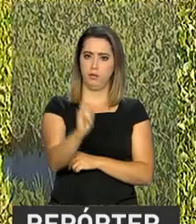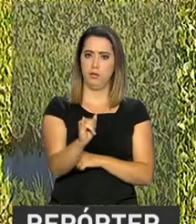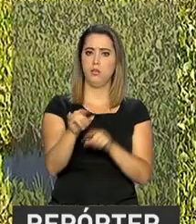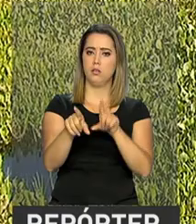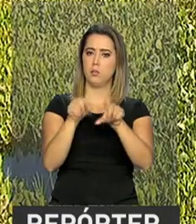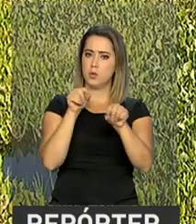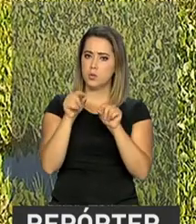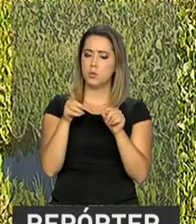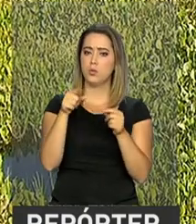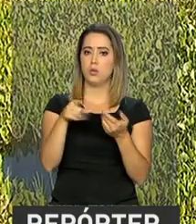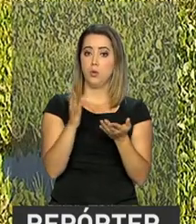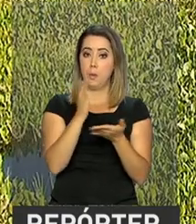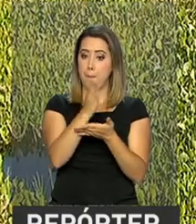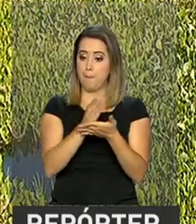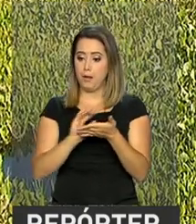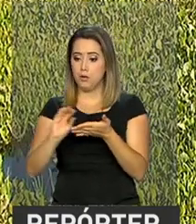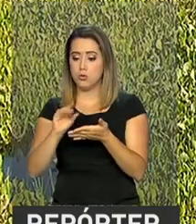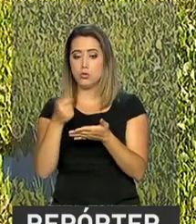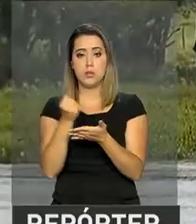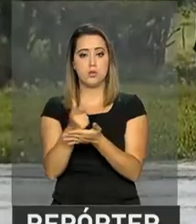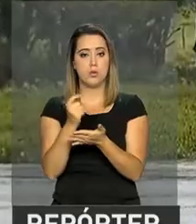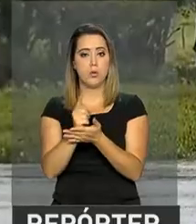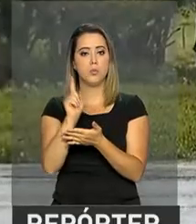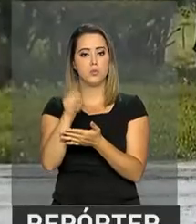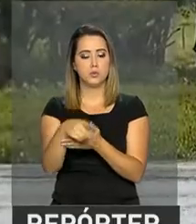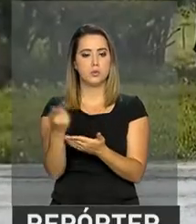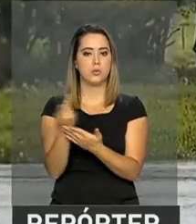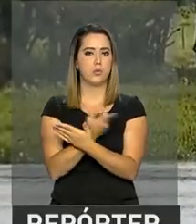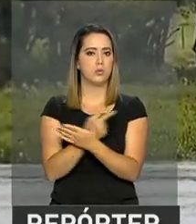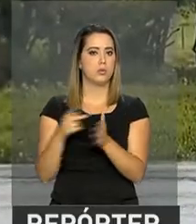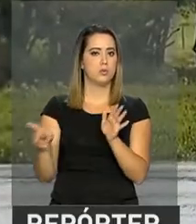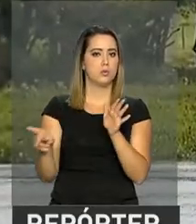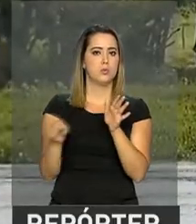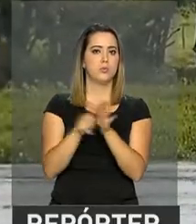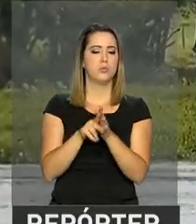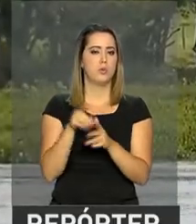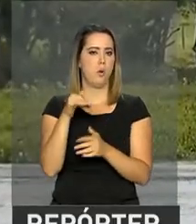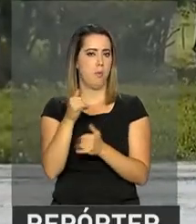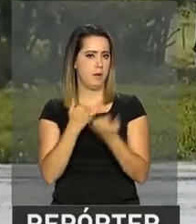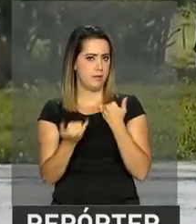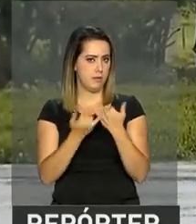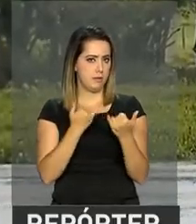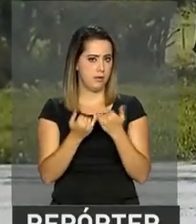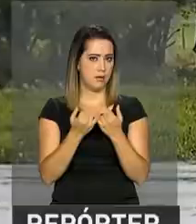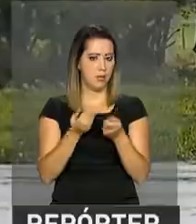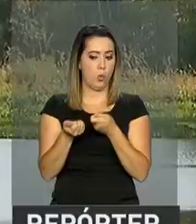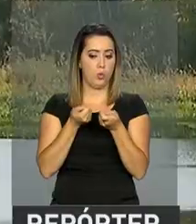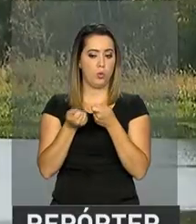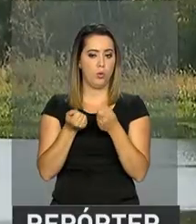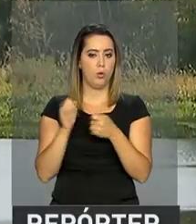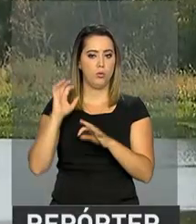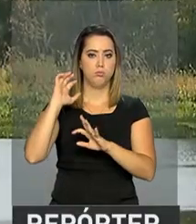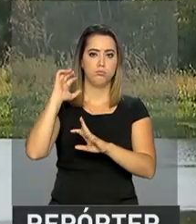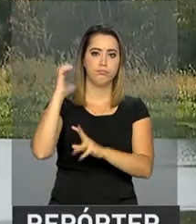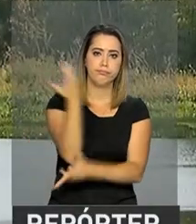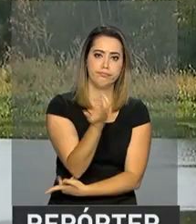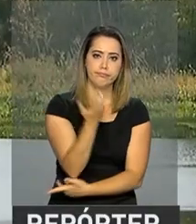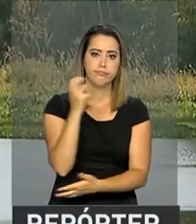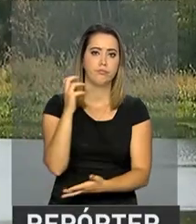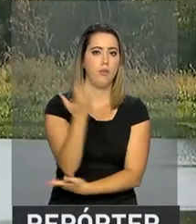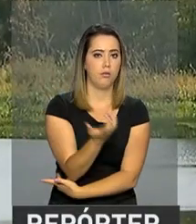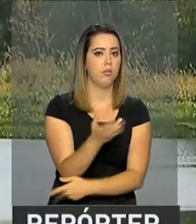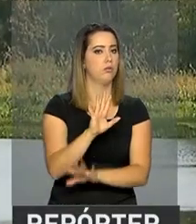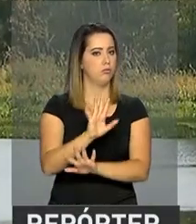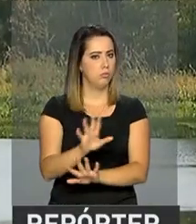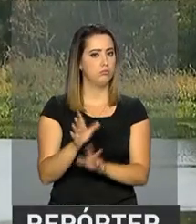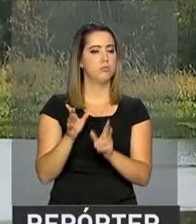das compras governamentais serão feitas de forma sustentável para por exemplo conter o desmatamento por fim fixou